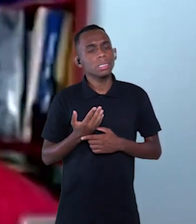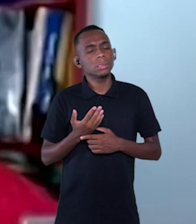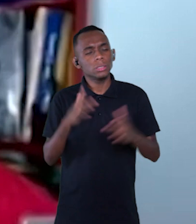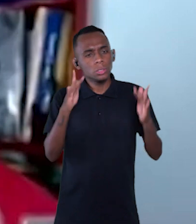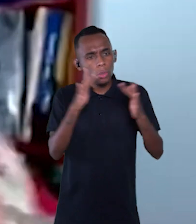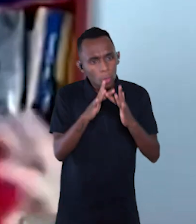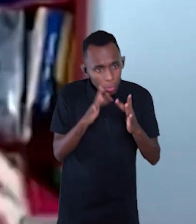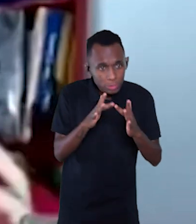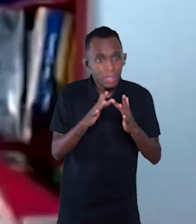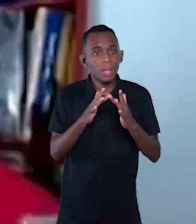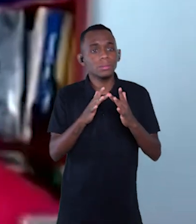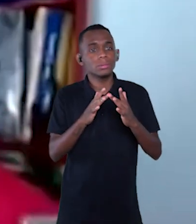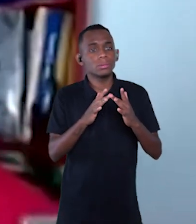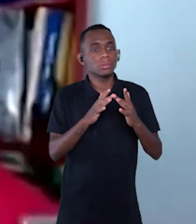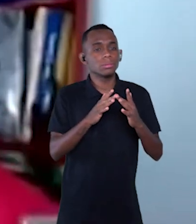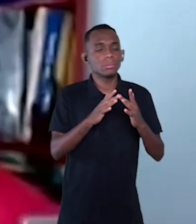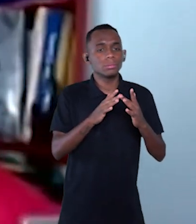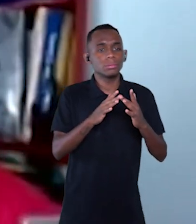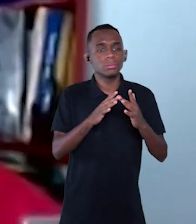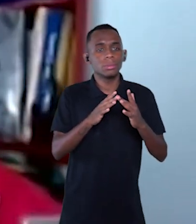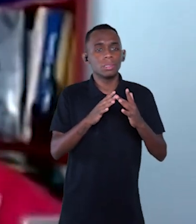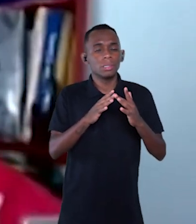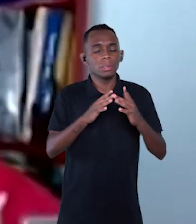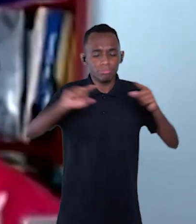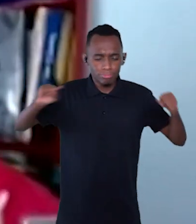essa conciliação aí, vale a pena